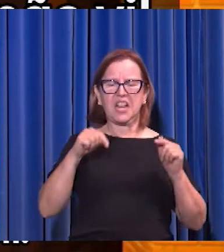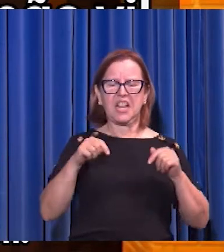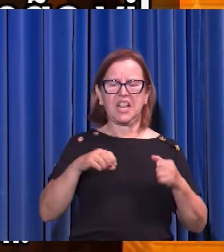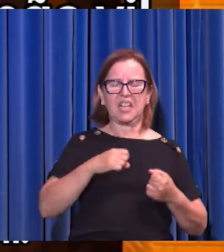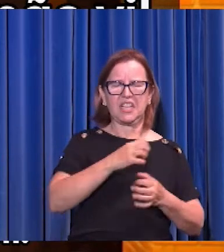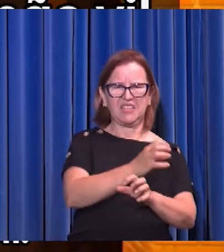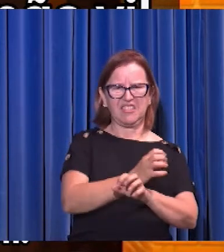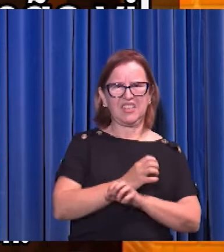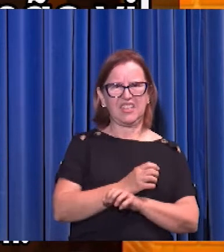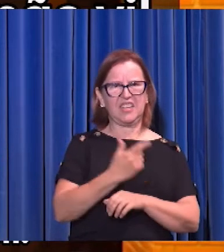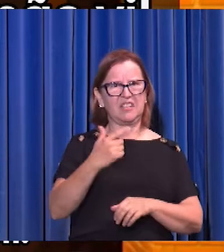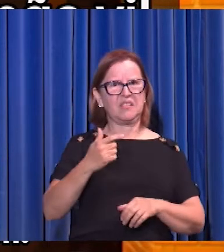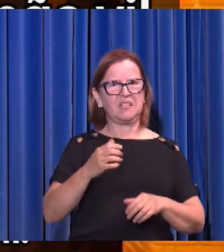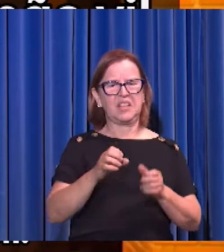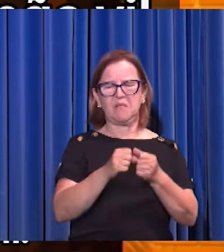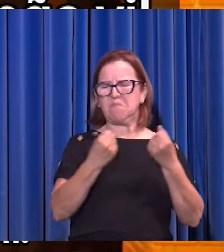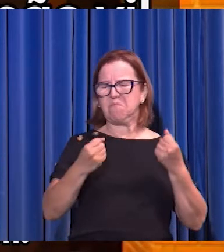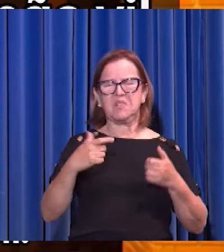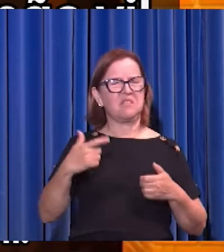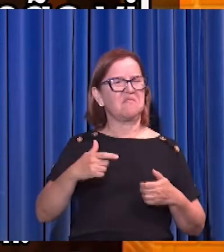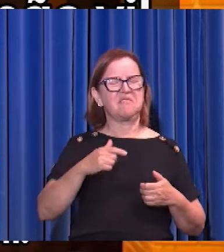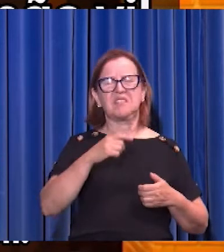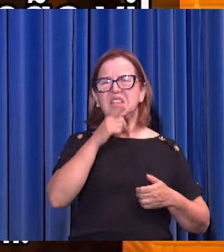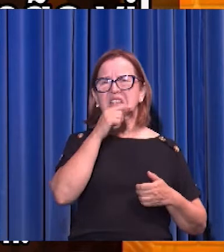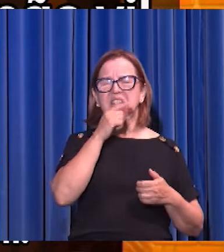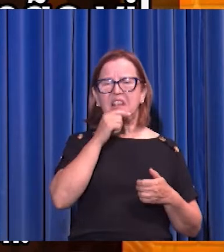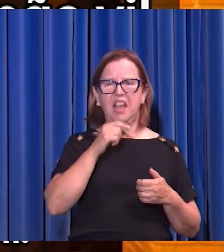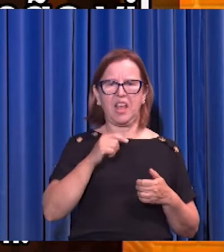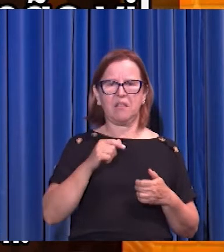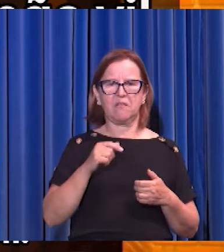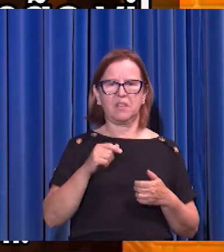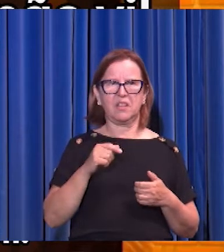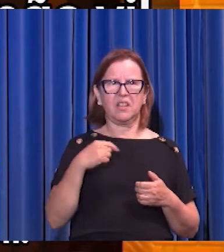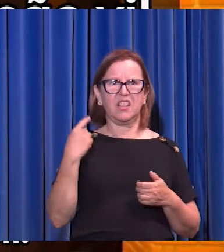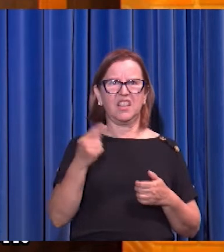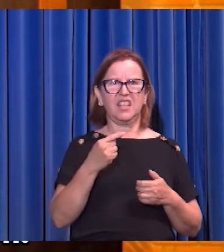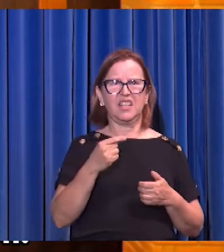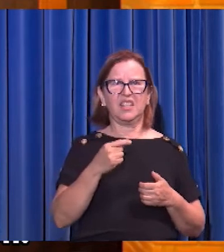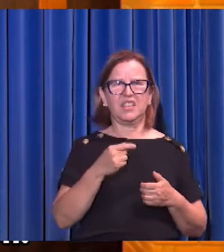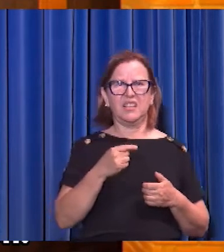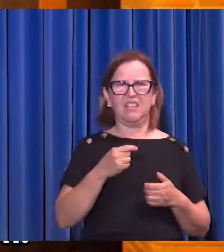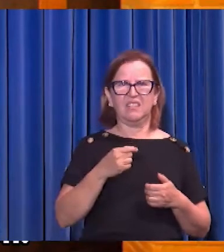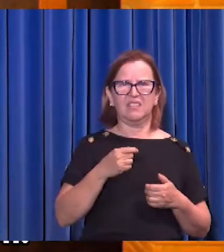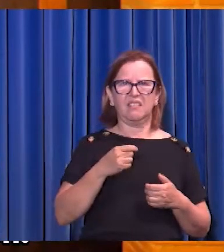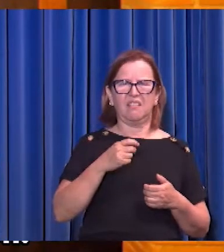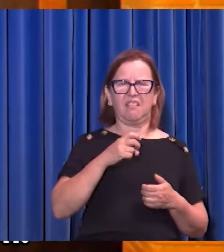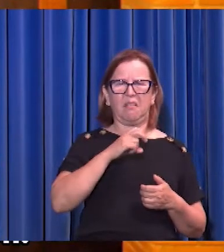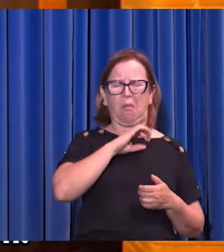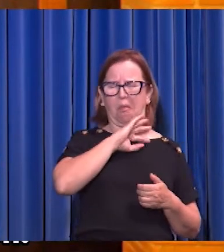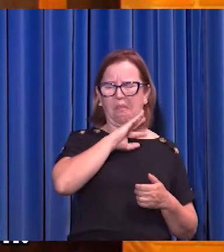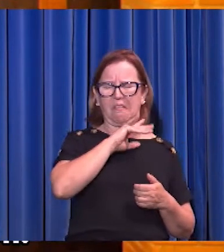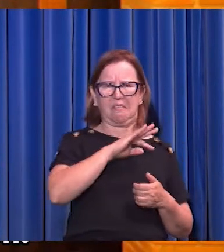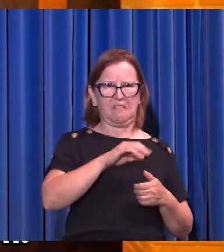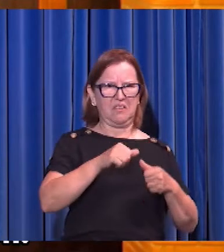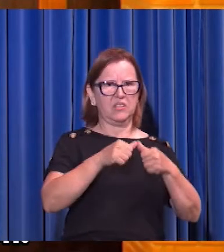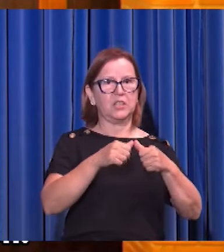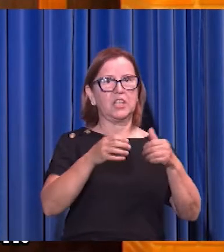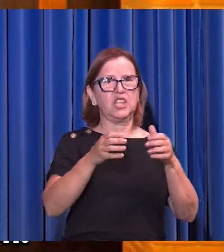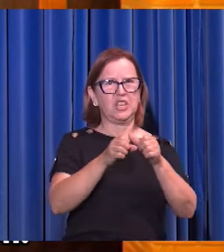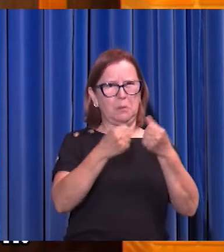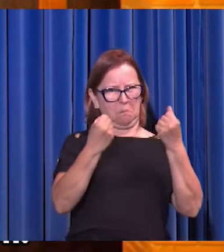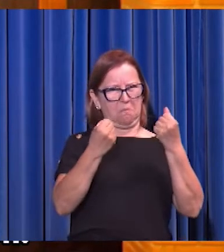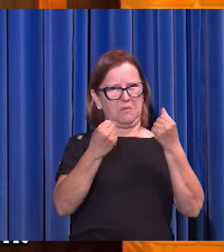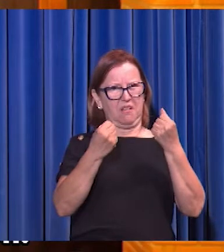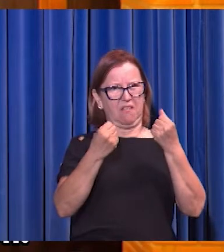água, e nossa alma tem fastio desse pão vil? Então o Senhor mandou entre